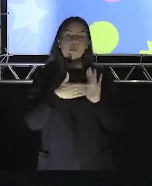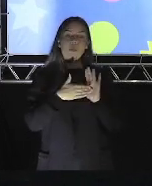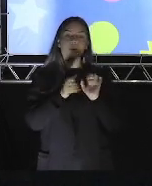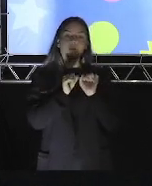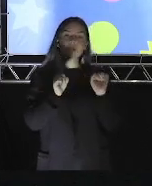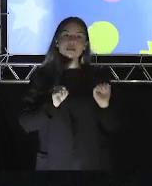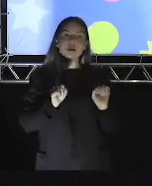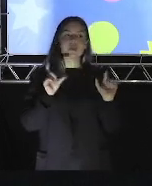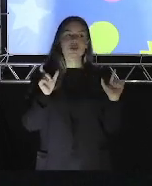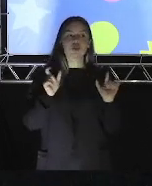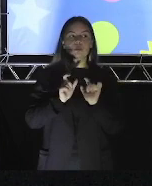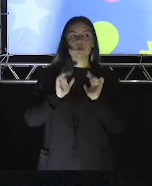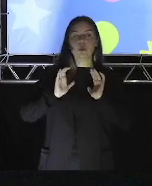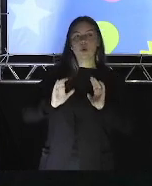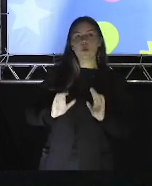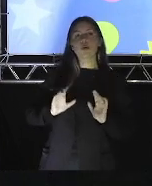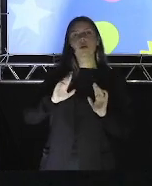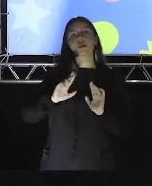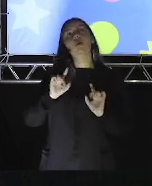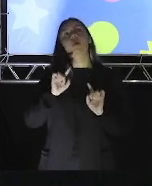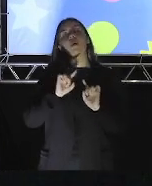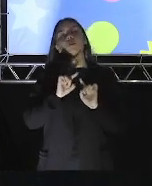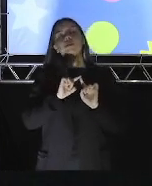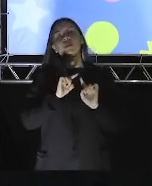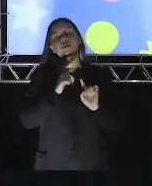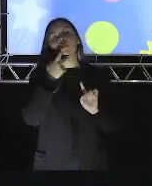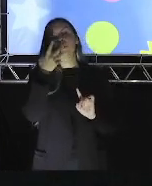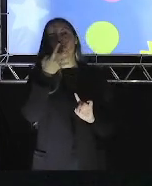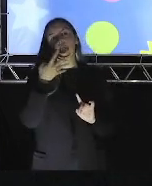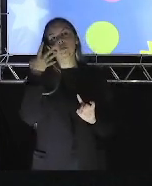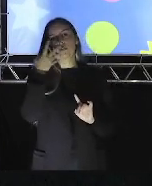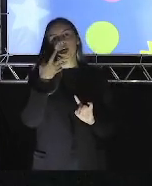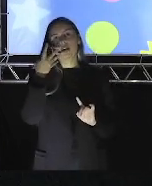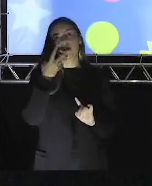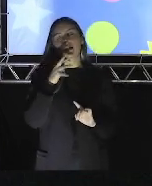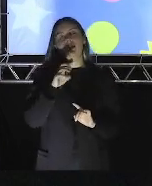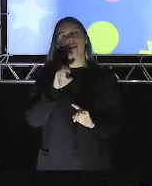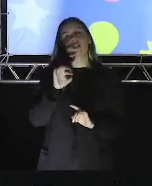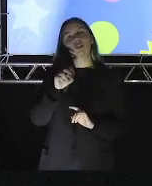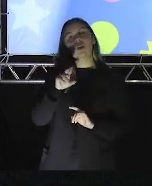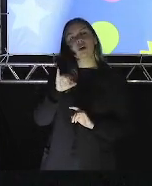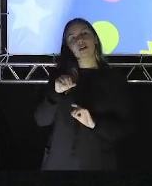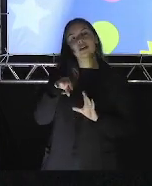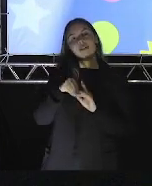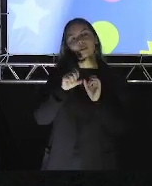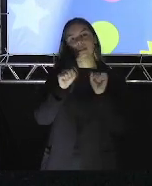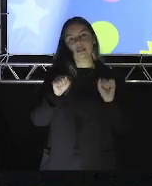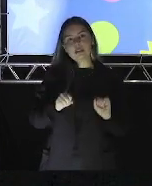comportamentos e não dos objetivos falados ou da retórica imposta naquele sistema.